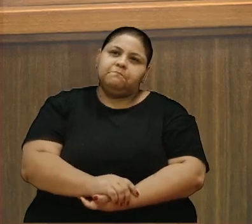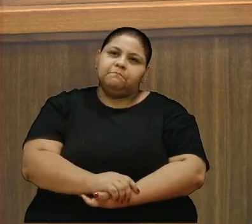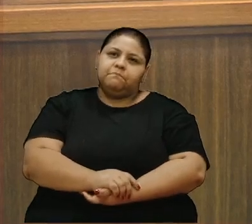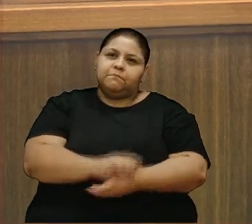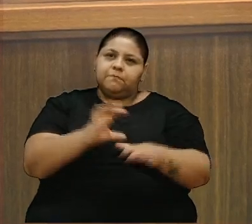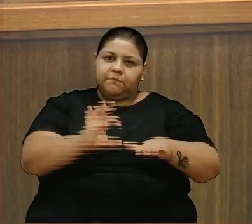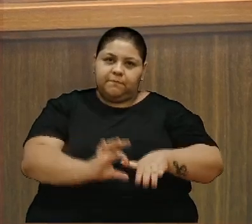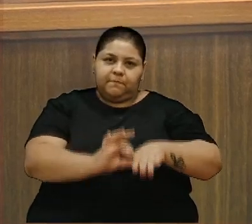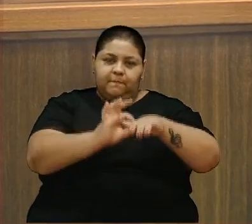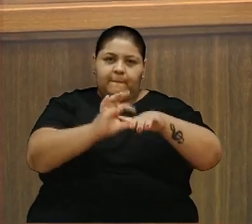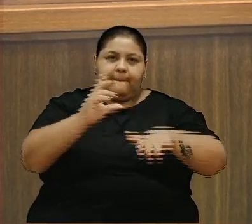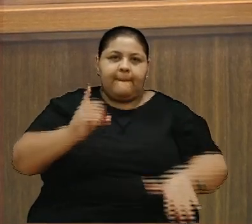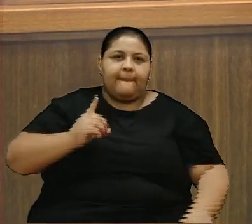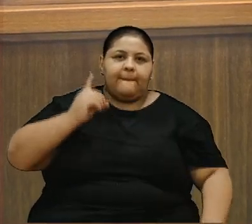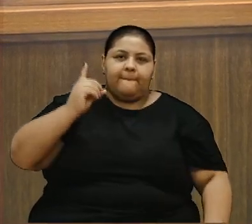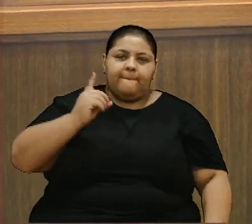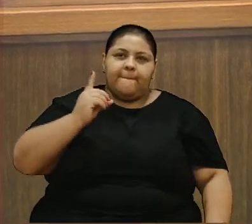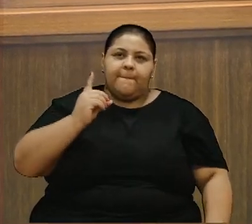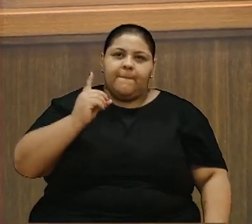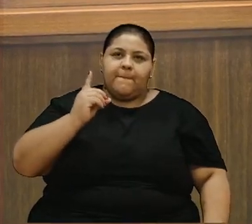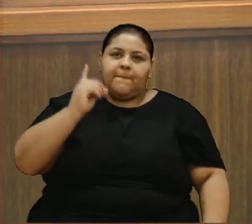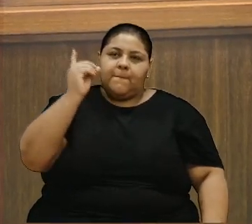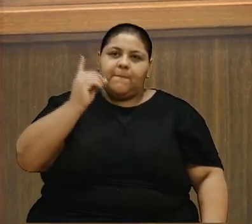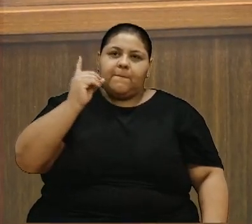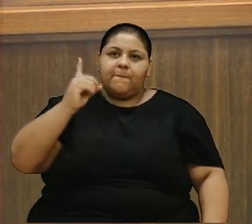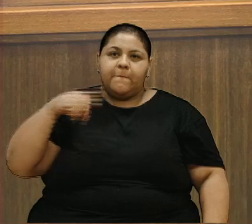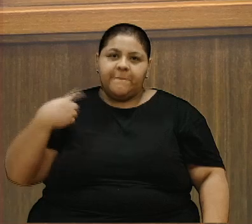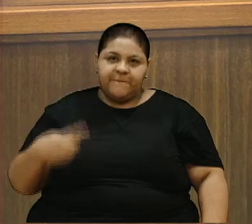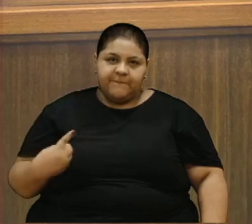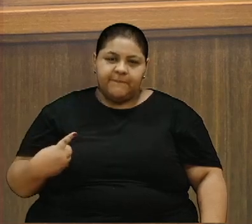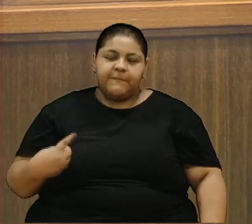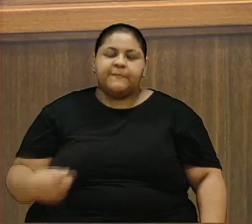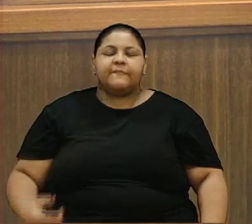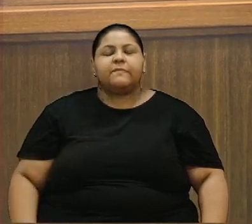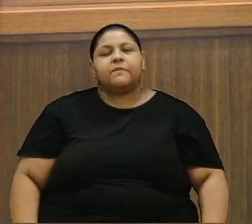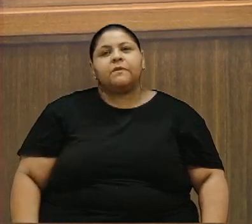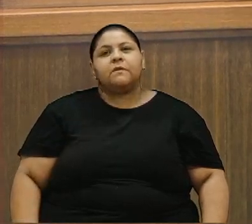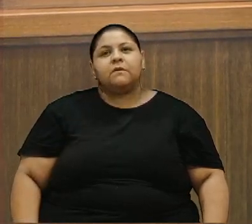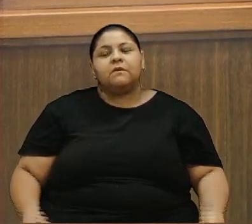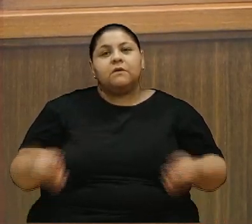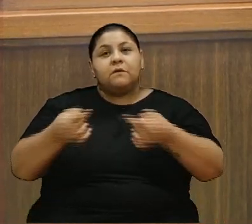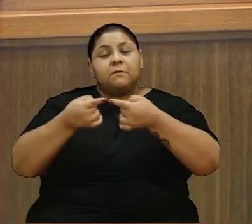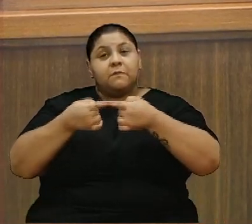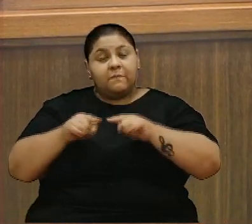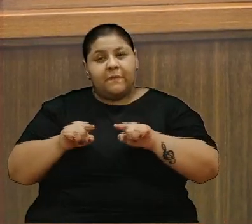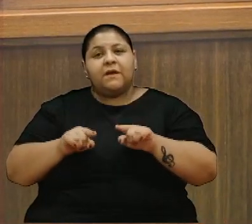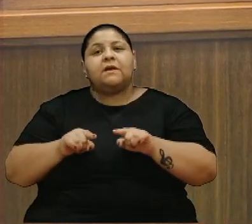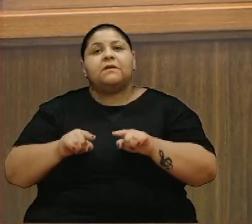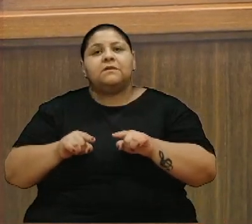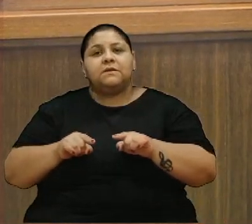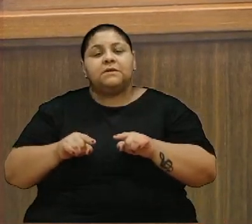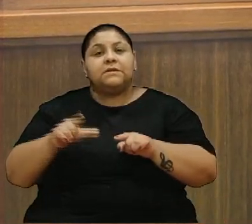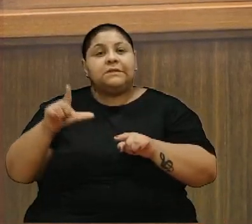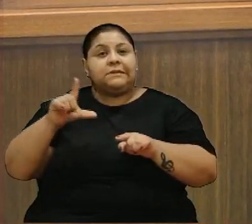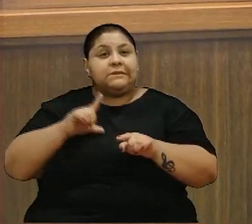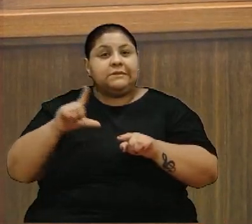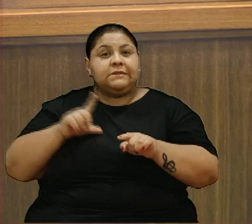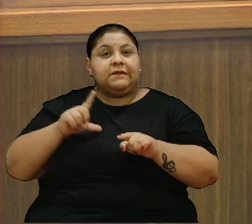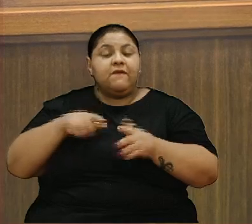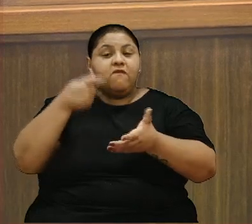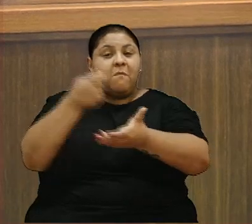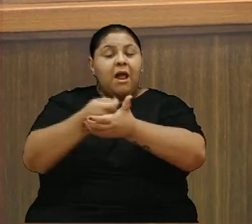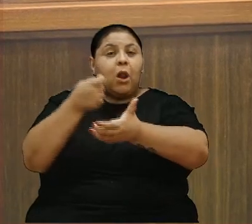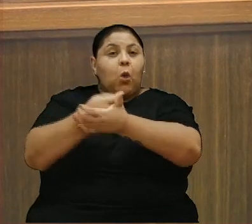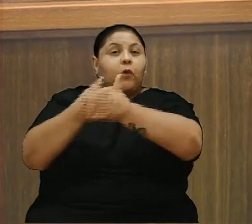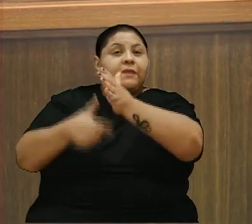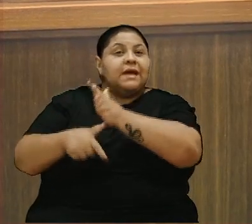Liderado pela deputada federal Denise Pessoa, mas chegou nisso porque teve um caldo antes. Eu acho que isso que a vereadora